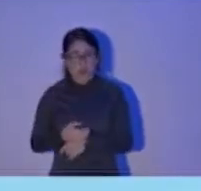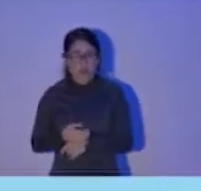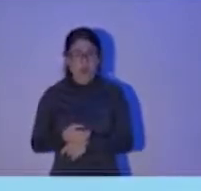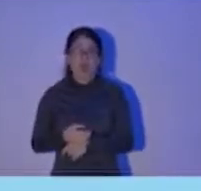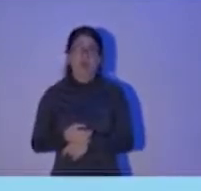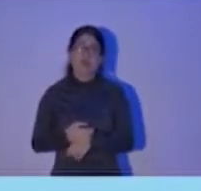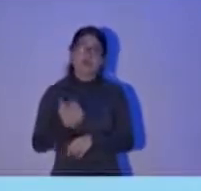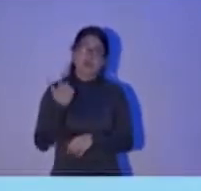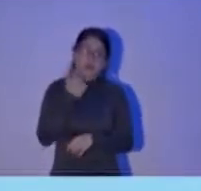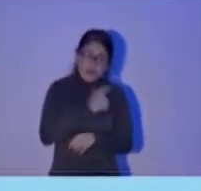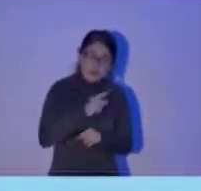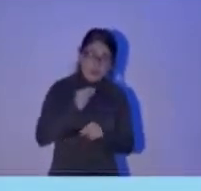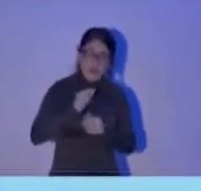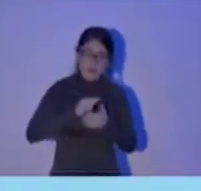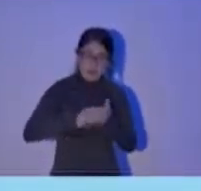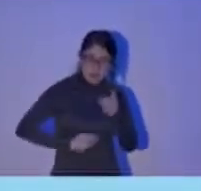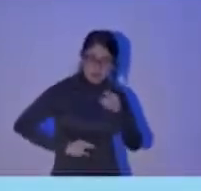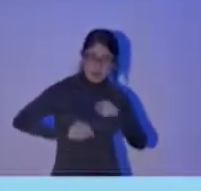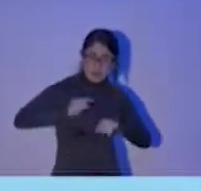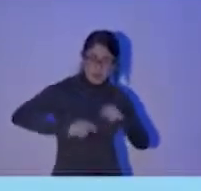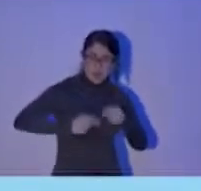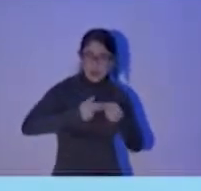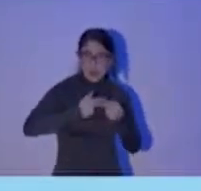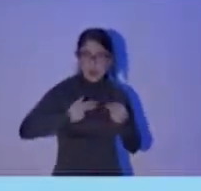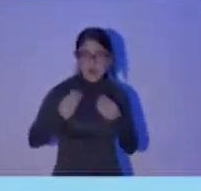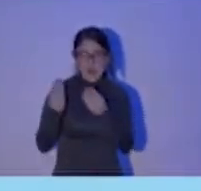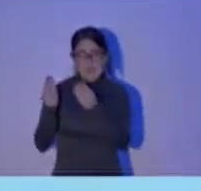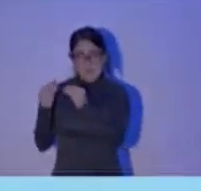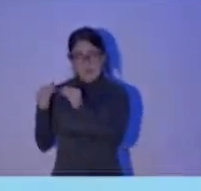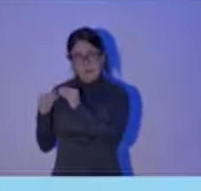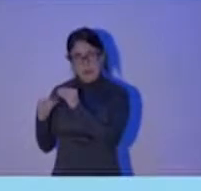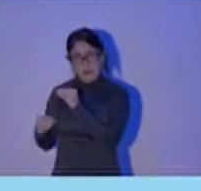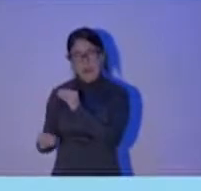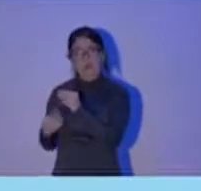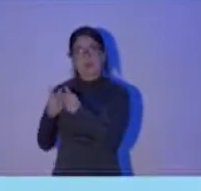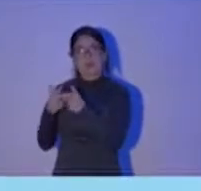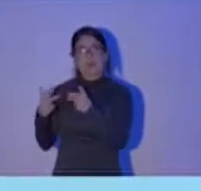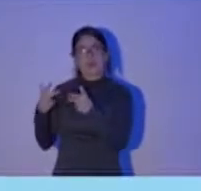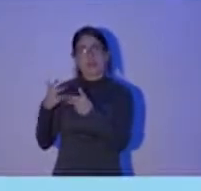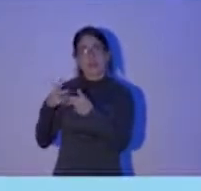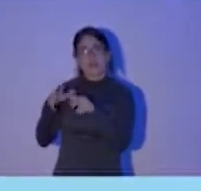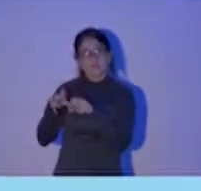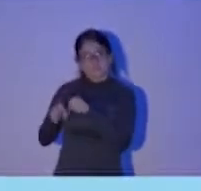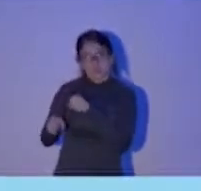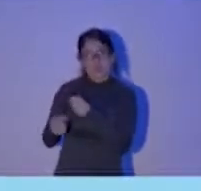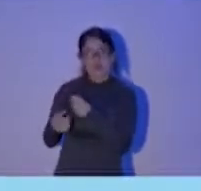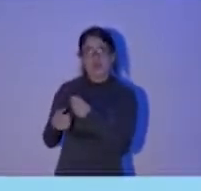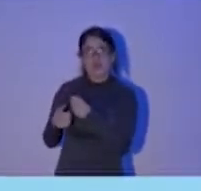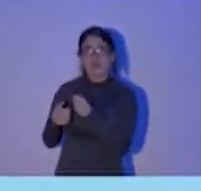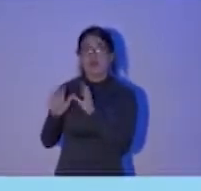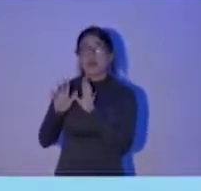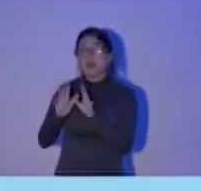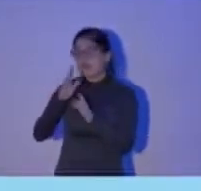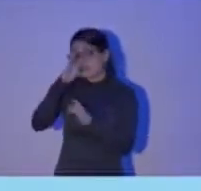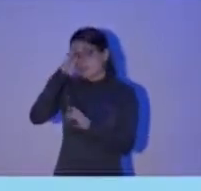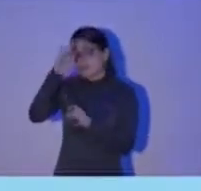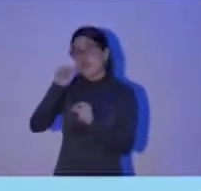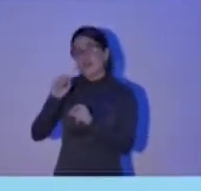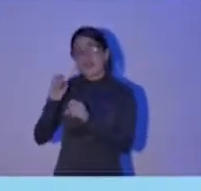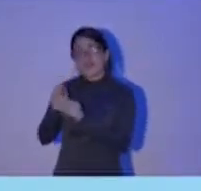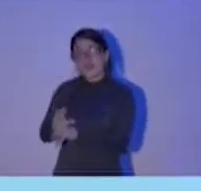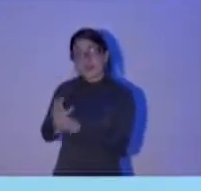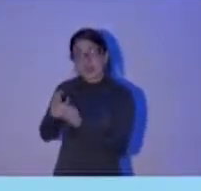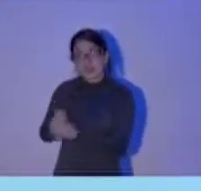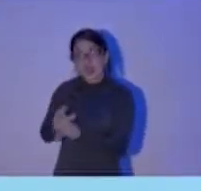o material rico que temos lá na construção de percursos formativos e, sobretudo, ensinar que cada professor,